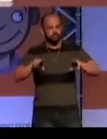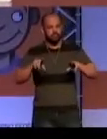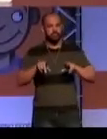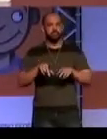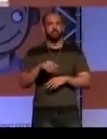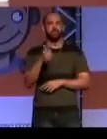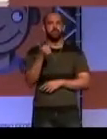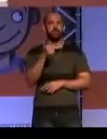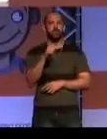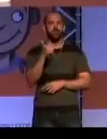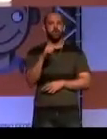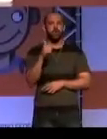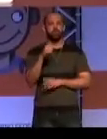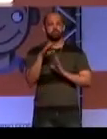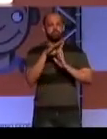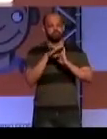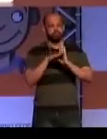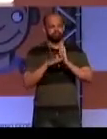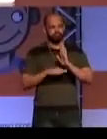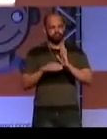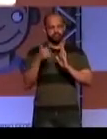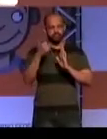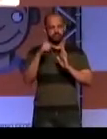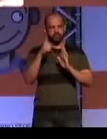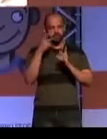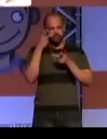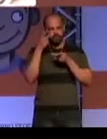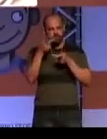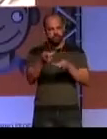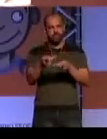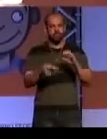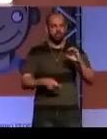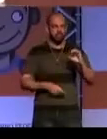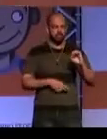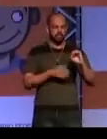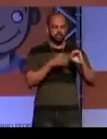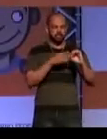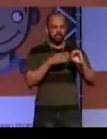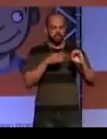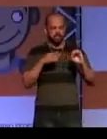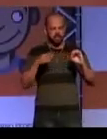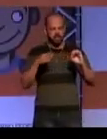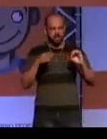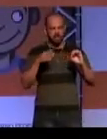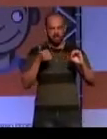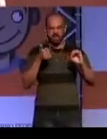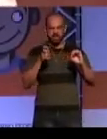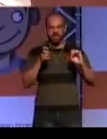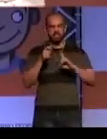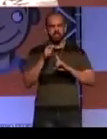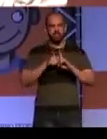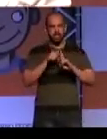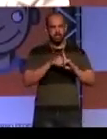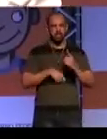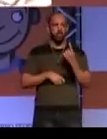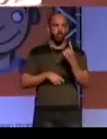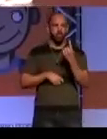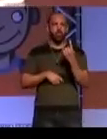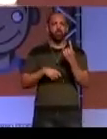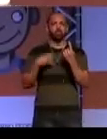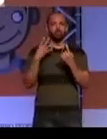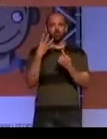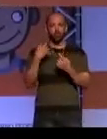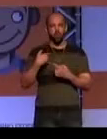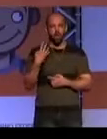São 11 visitas de serviço de saúde, 9 de 0 a 15 meses, 1 aos 4 anos, 1 aos